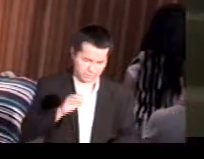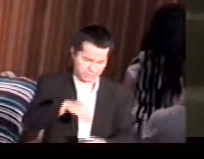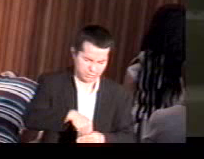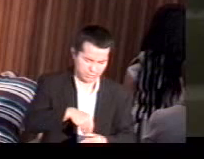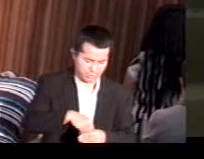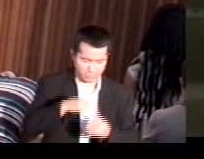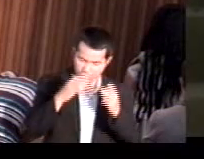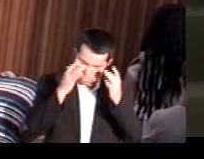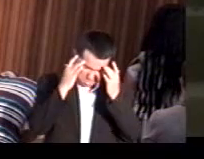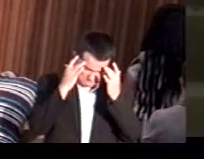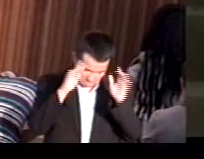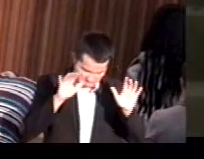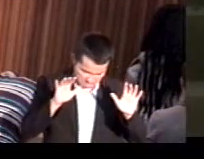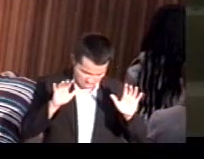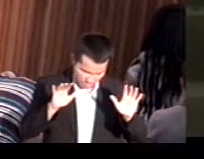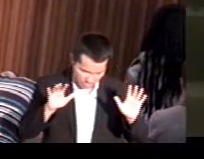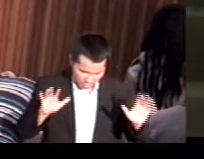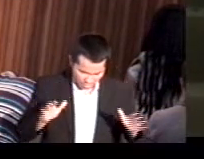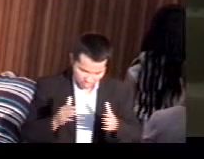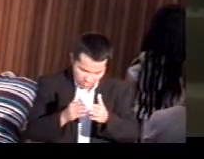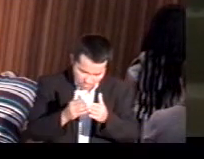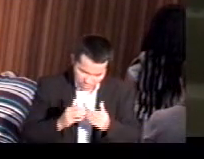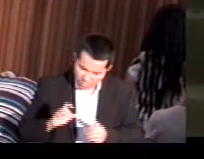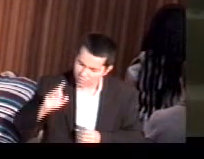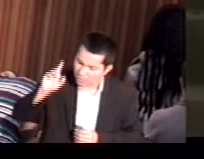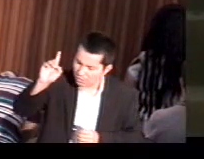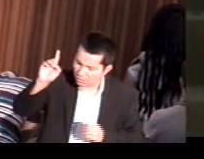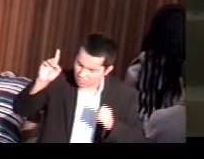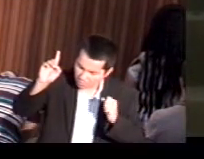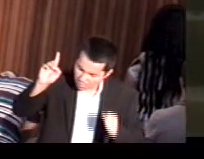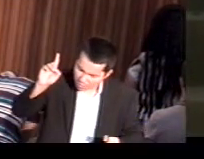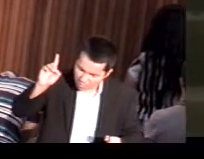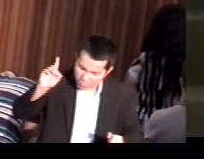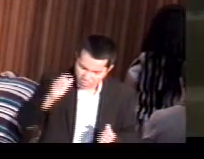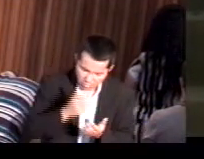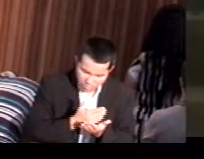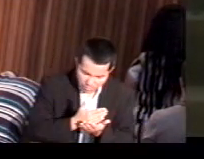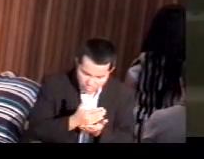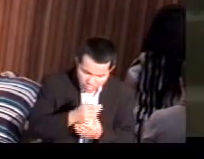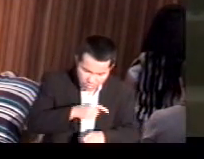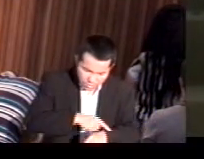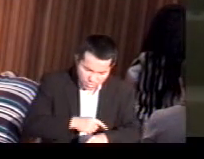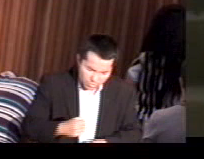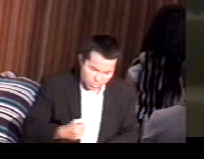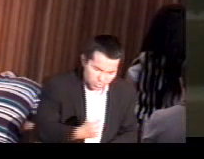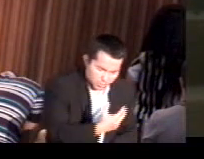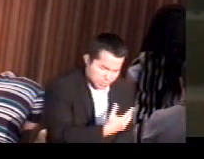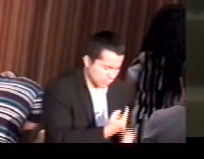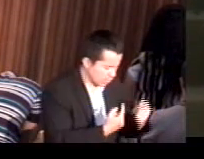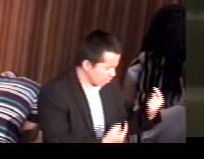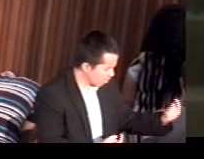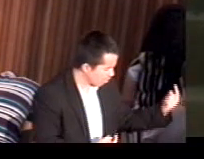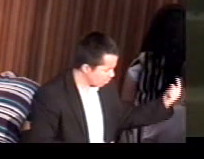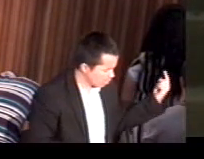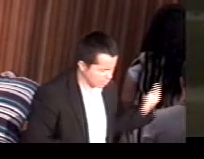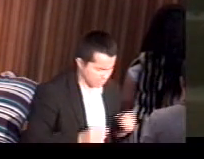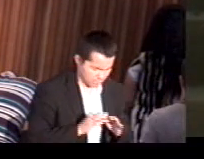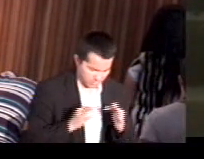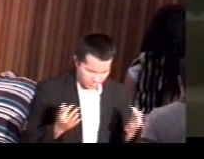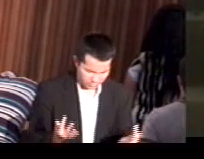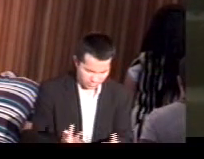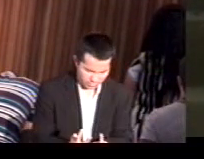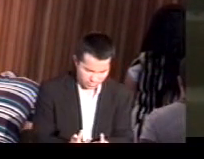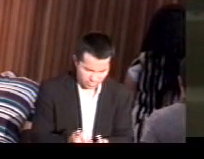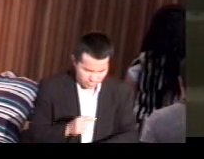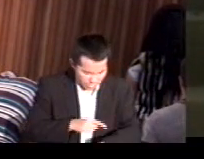famílias, mas eu quero te pedir que o Senhor comece um momento novo nessas casas, o momento da